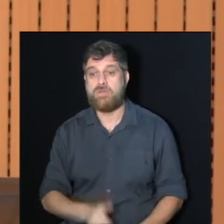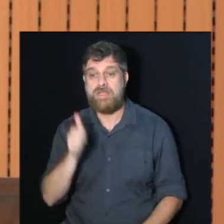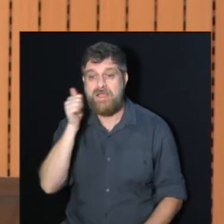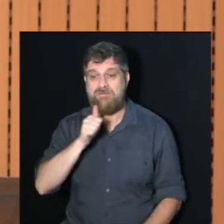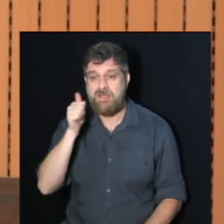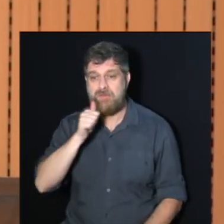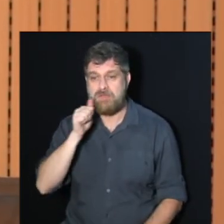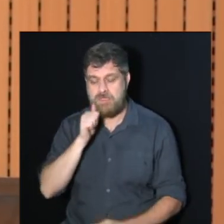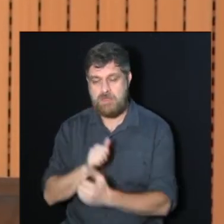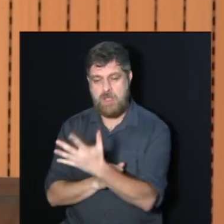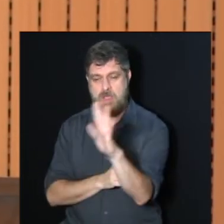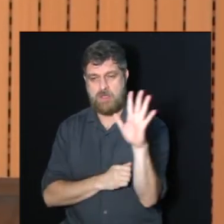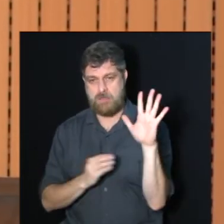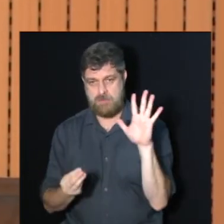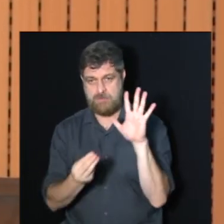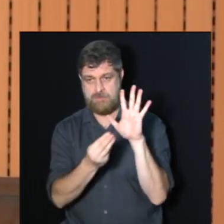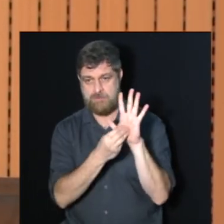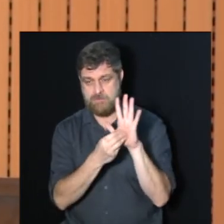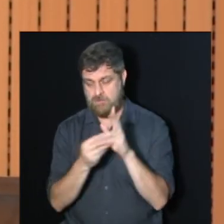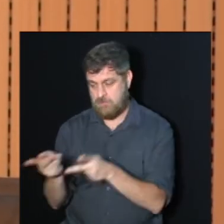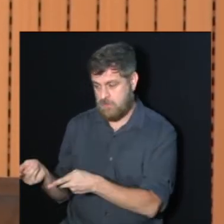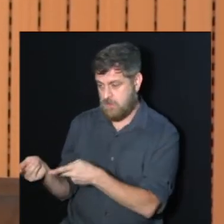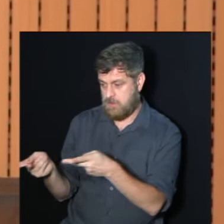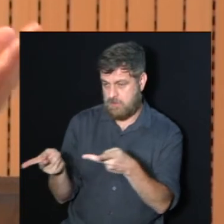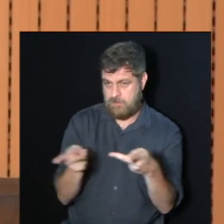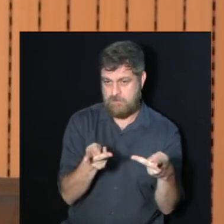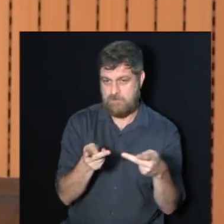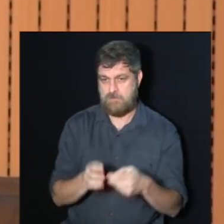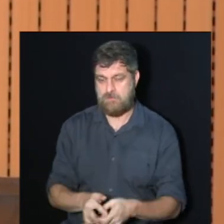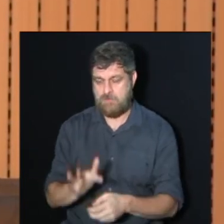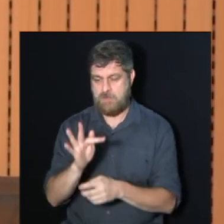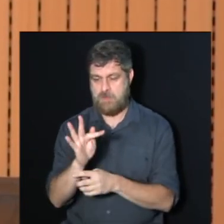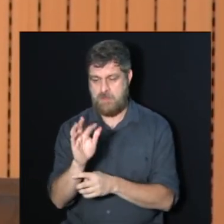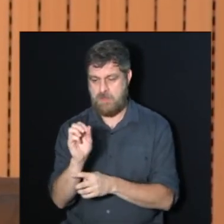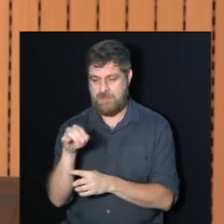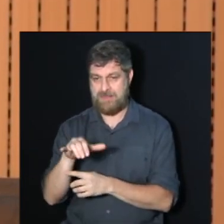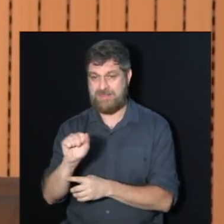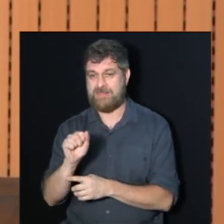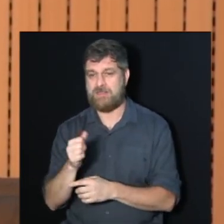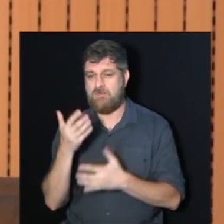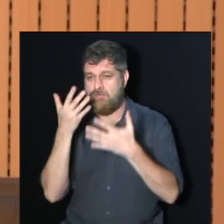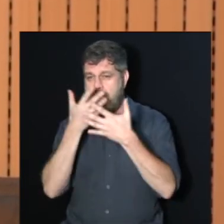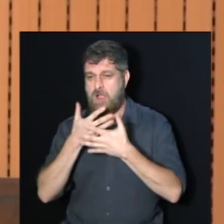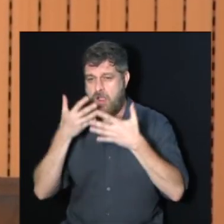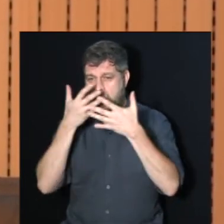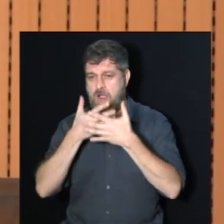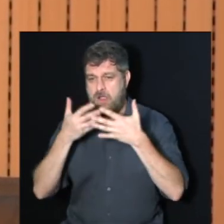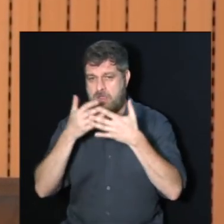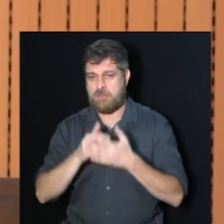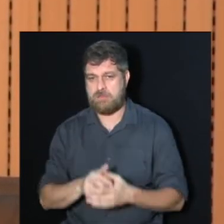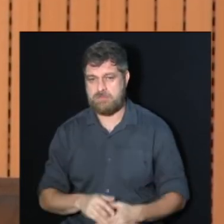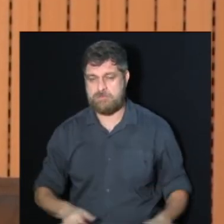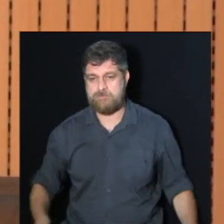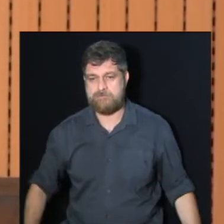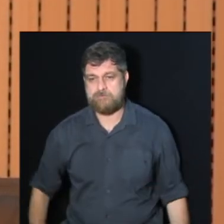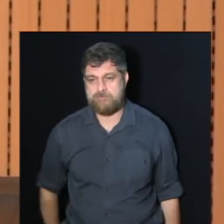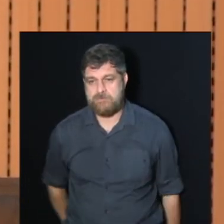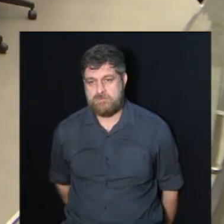Para isso, eu convido a mestra Vishaya Sassa, a Tânia Regina, para entoar os mantras e cânticos sagrados.